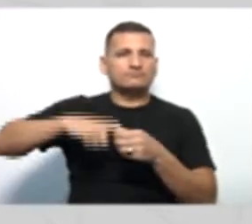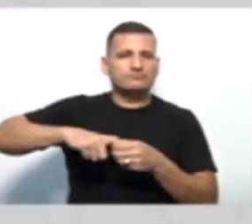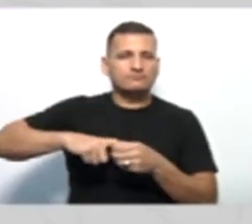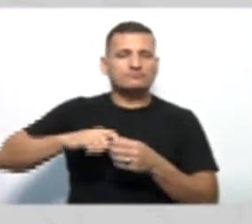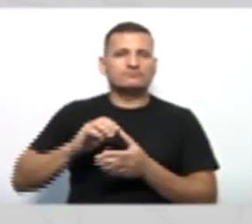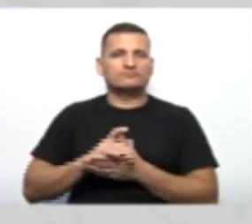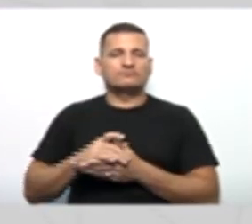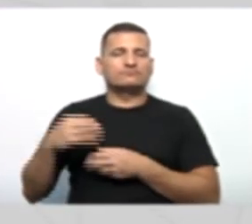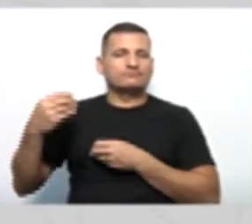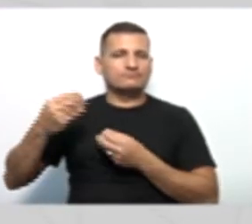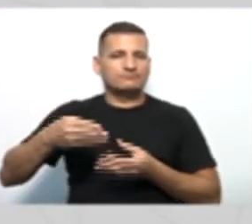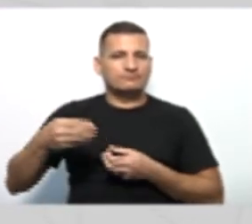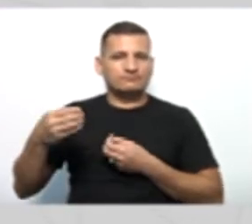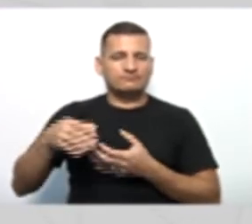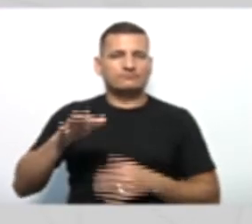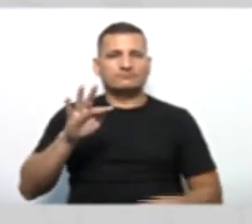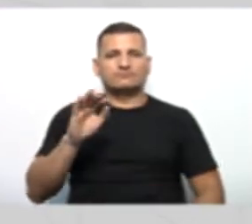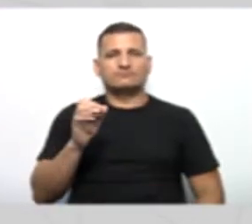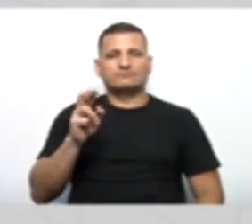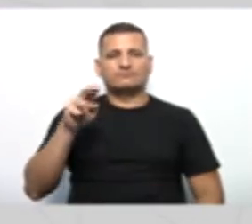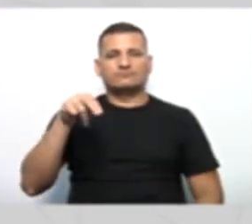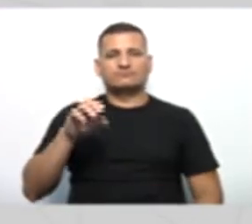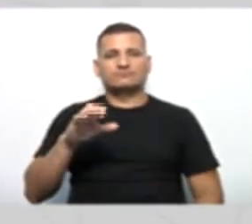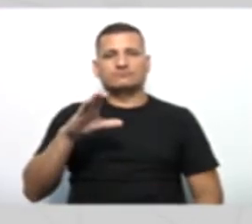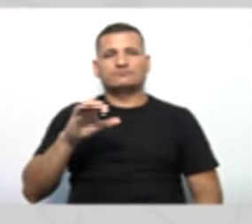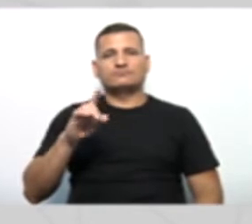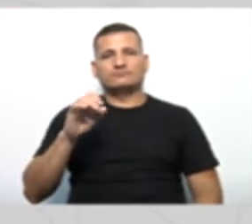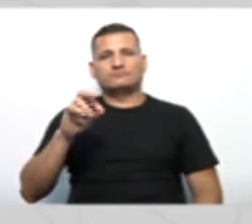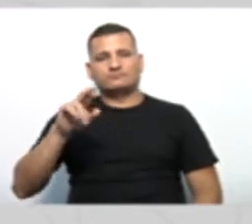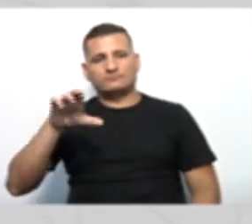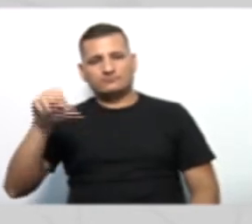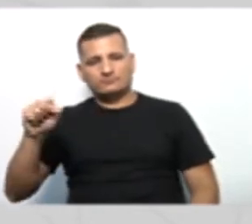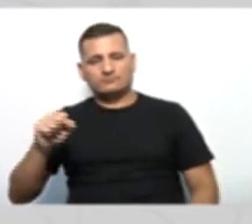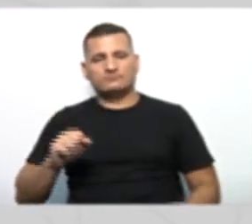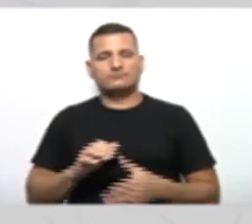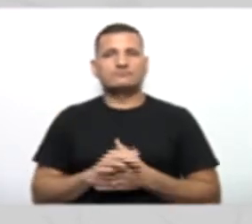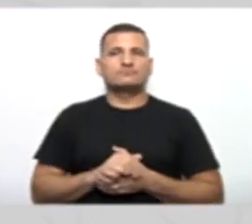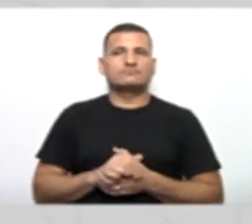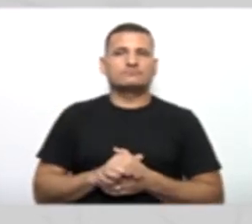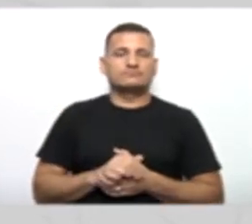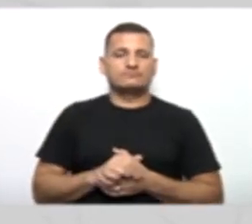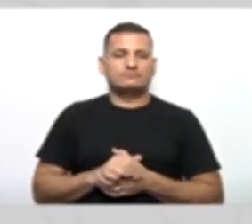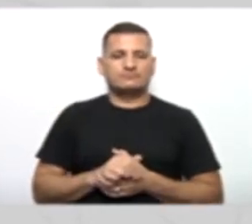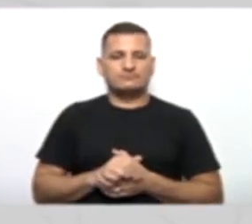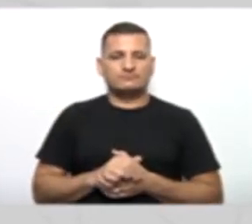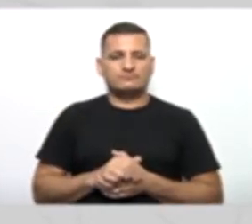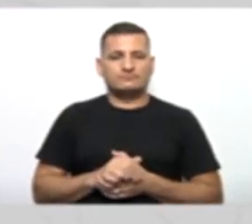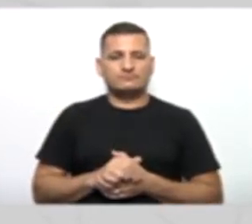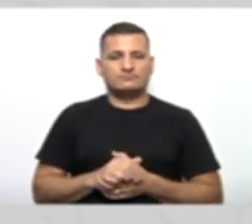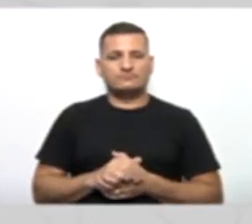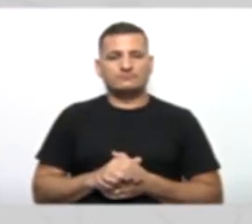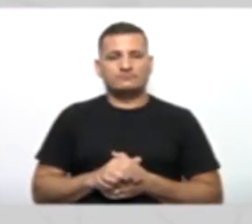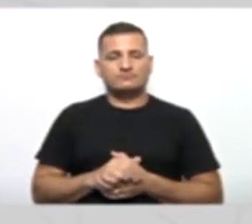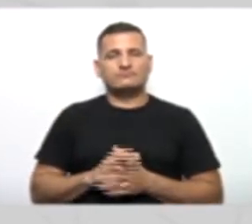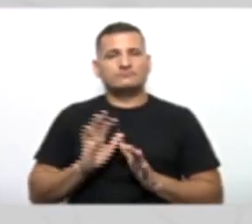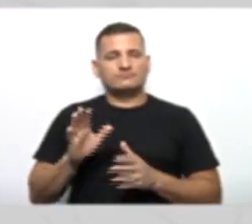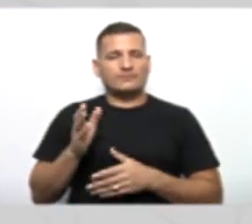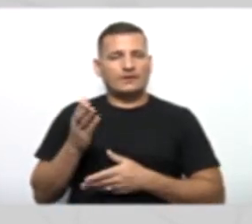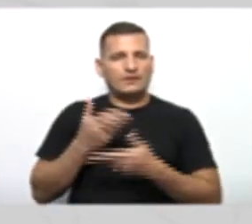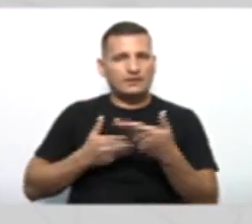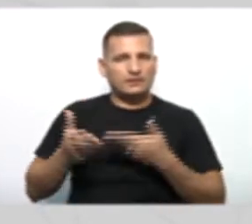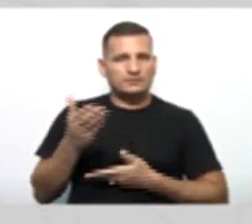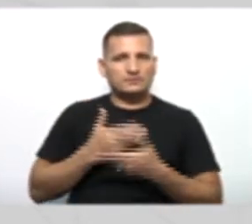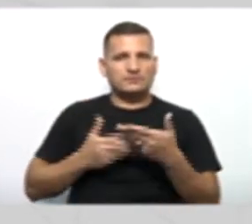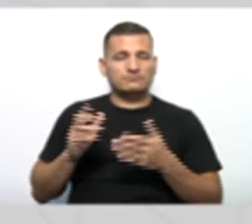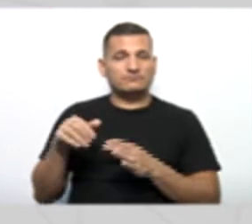e também com os concorrentes muito bem para sua essa muito bem lembrado ou a relação com o público externo ele é